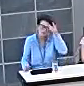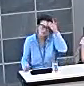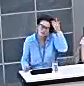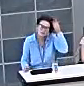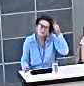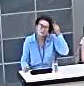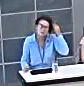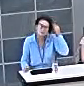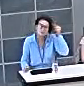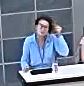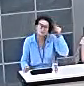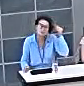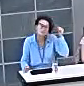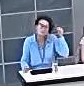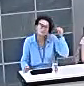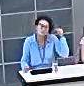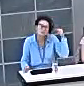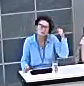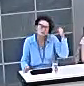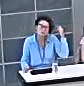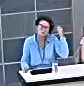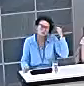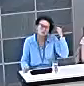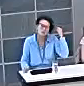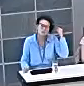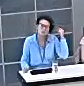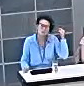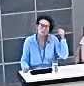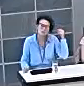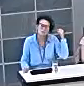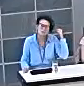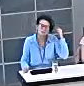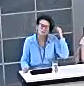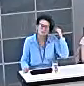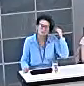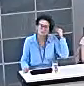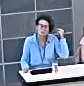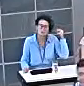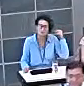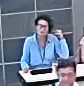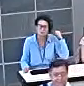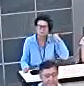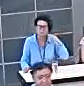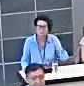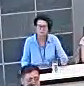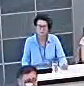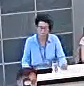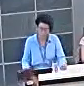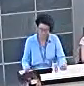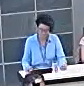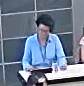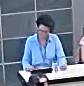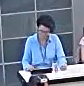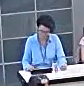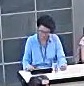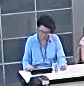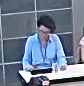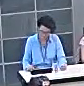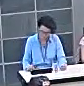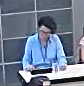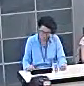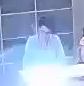pega nós e coloca dentro dos ônibus as cadeiras motorizada vive estourada eu posso dar exemplo da minha aqui